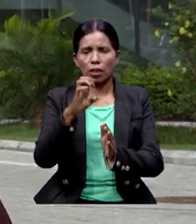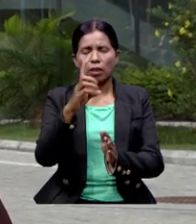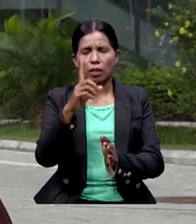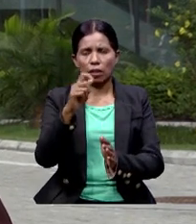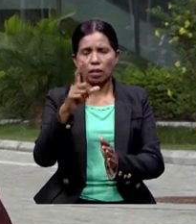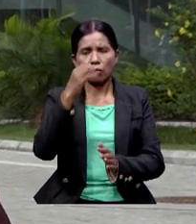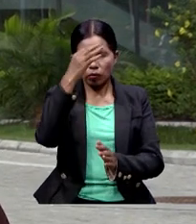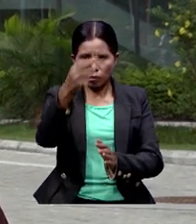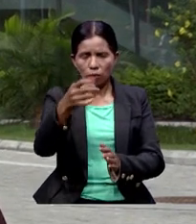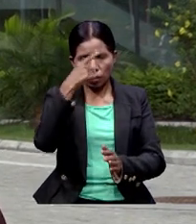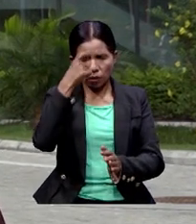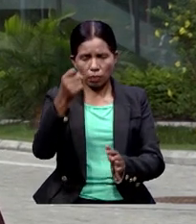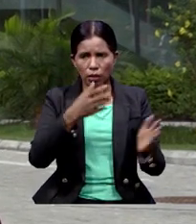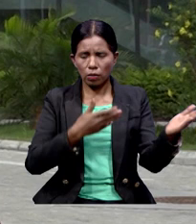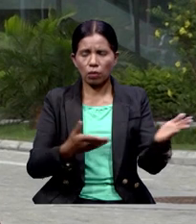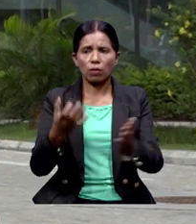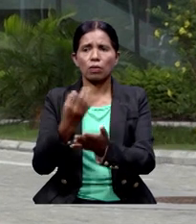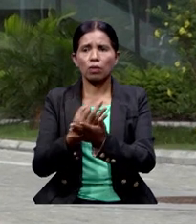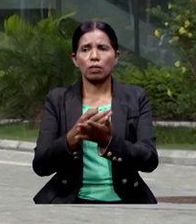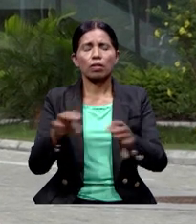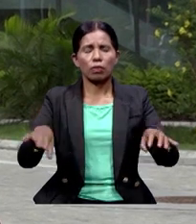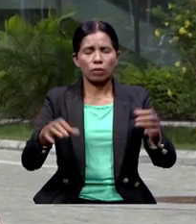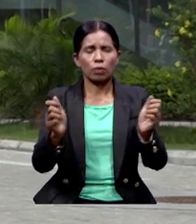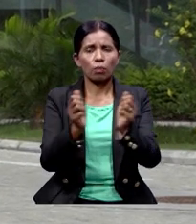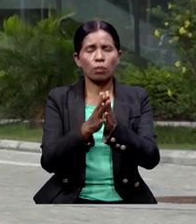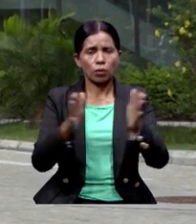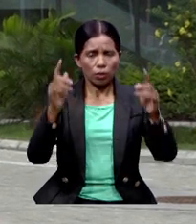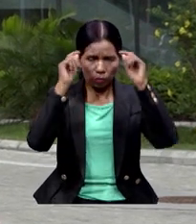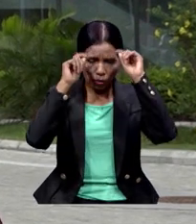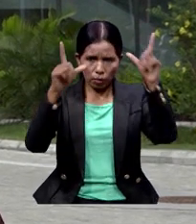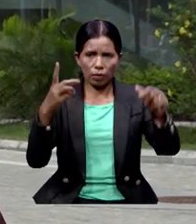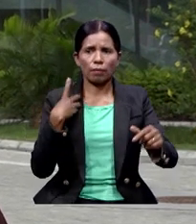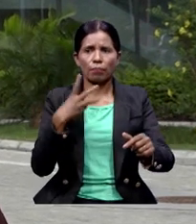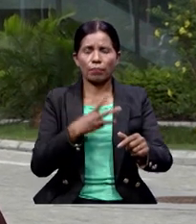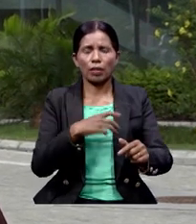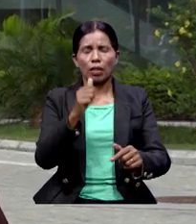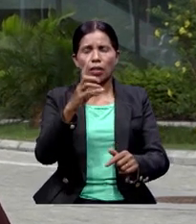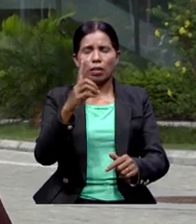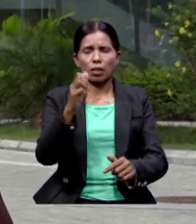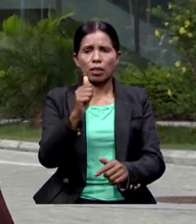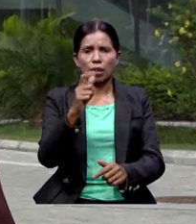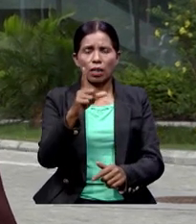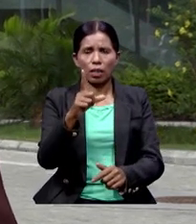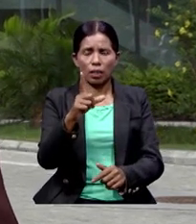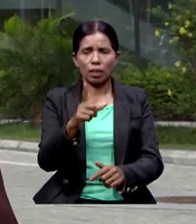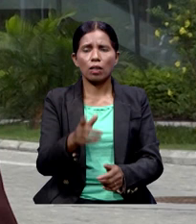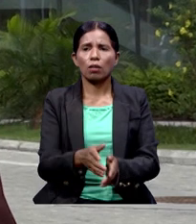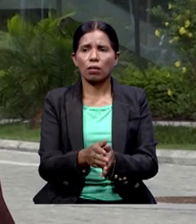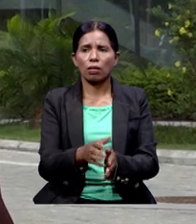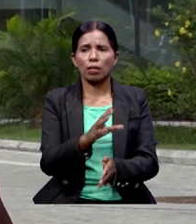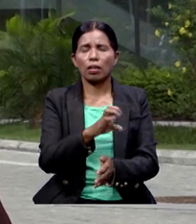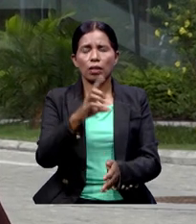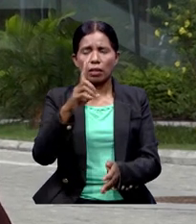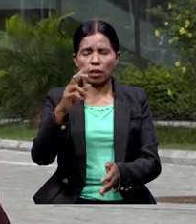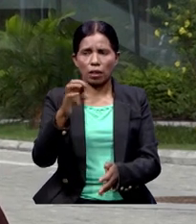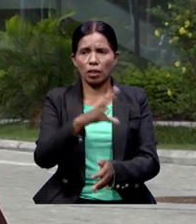oi, também temos a tama receita, serviço boa tira ba Timor, então DTL a mi uso favorita, hatu asseguramos